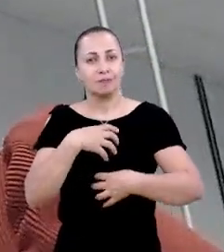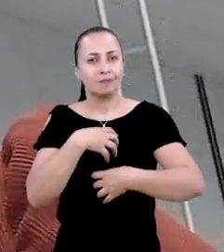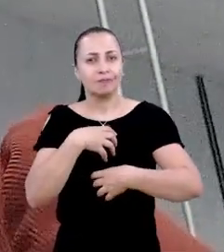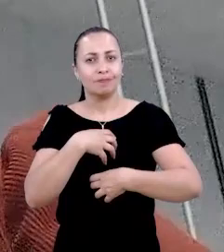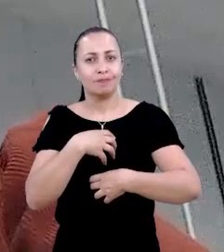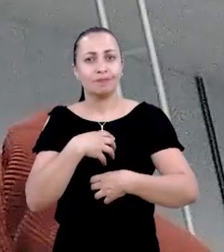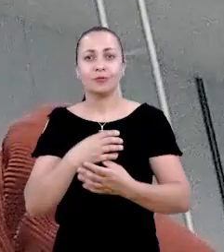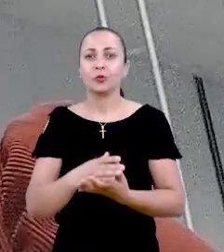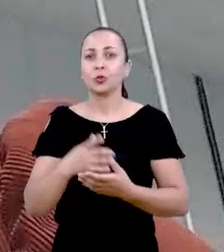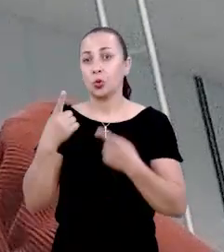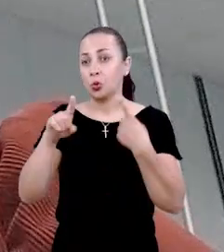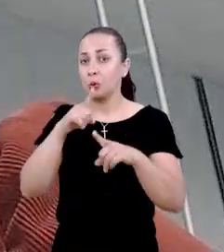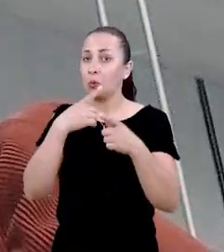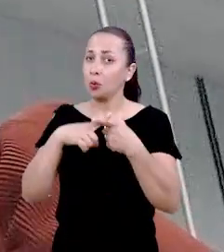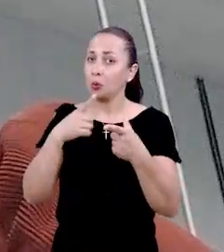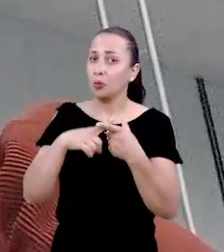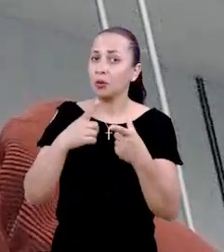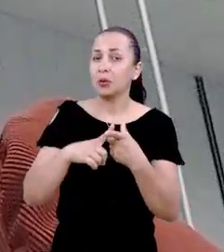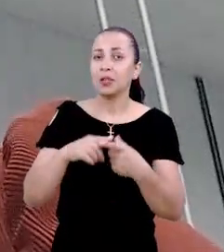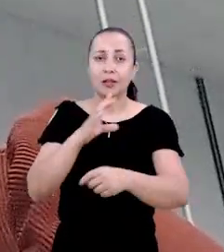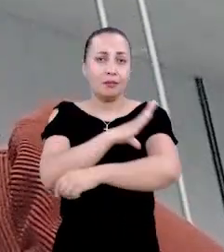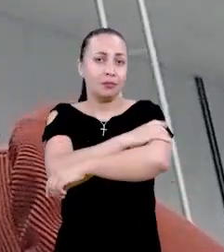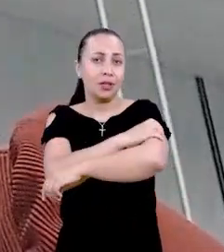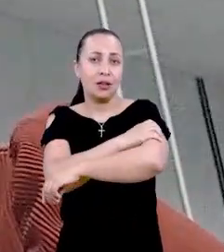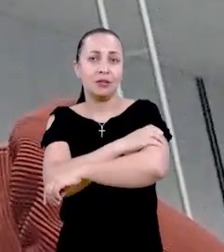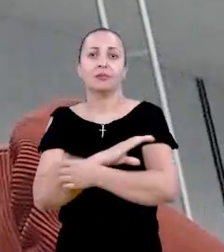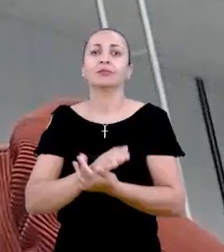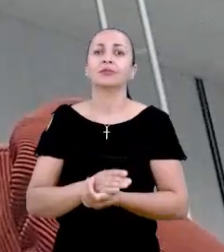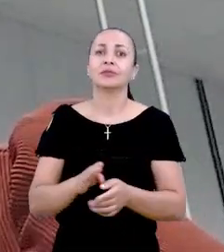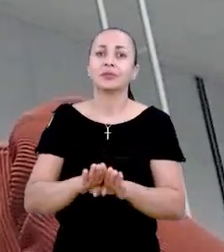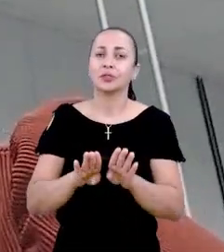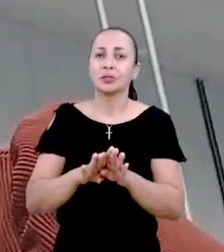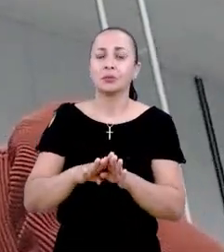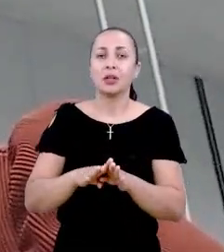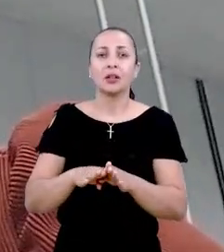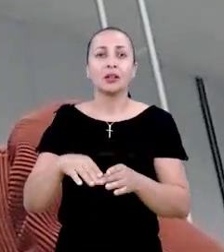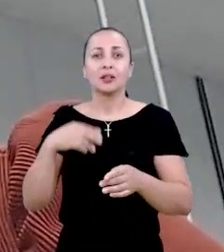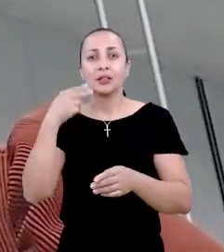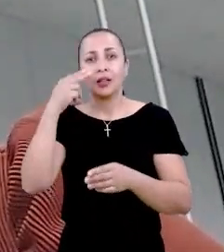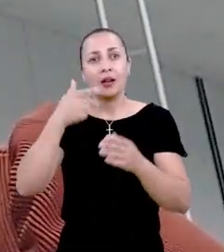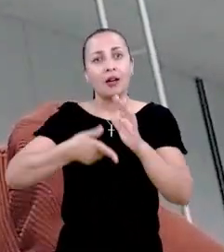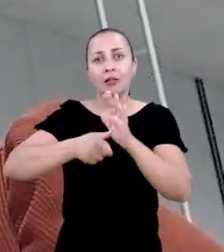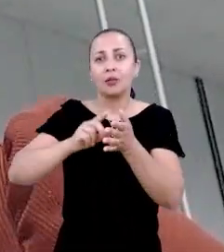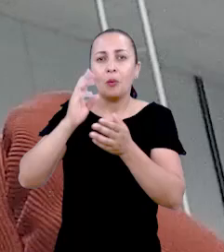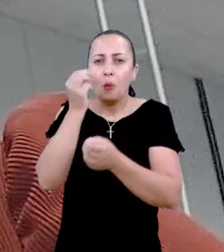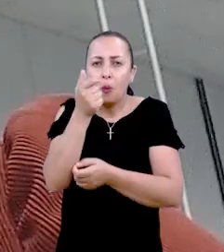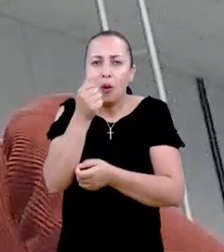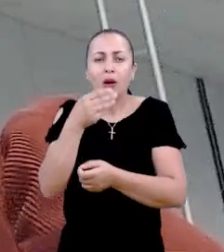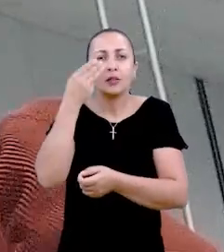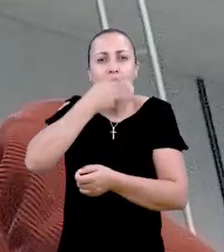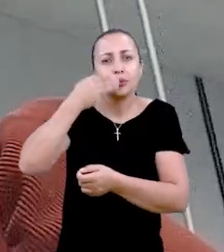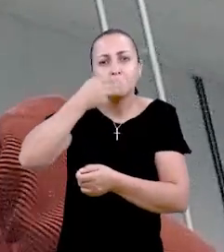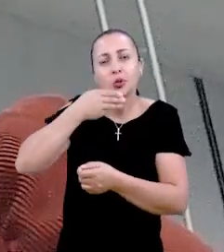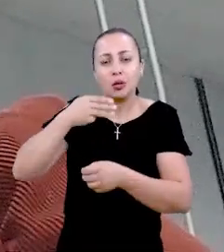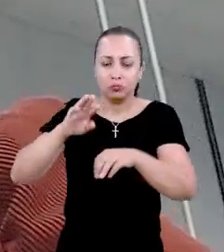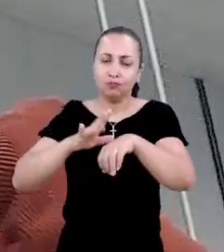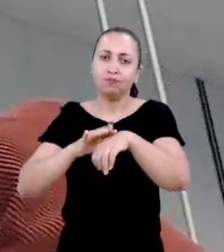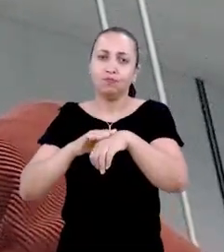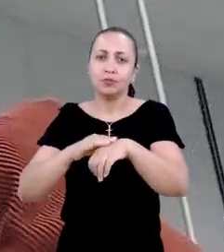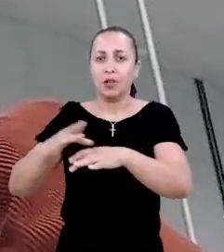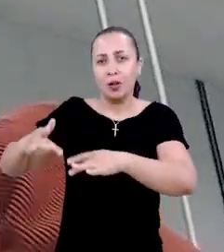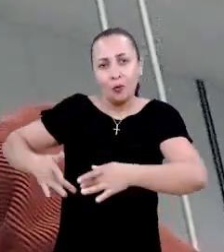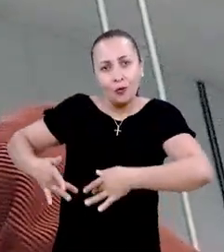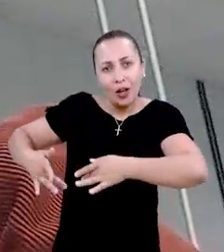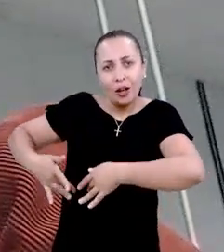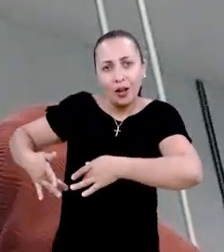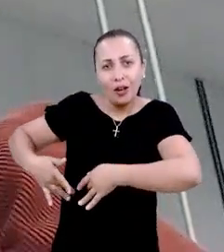a questão das comorbidades, né? Já estava hipertensa, já estava com resistência à insulina, pré-diabética, dores no corpo, gordura no